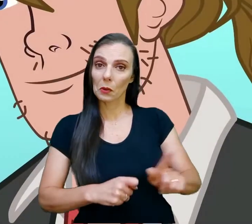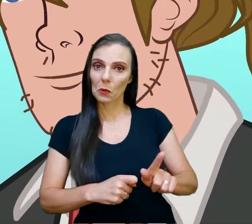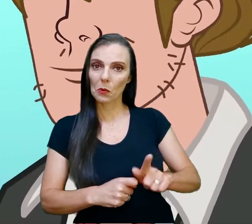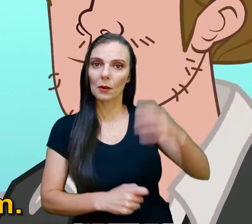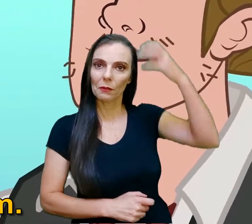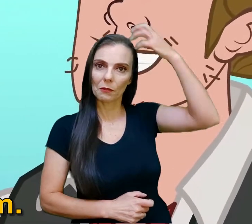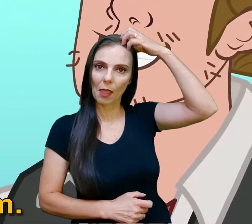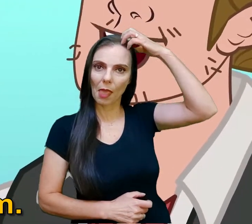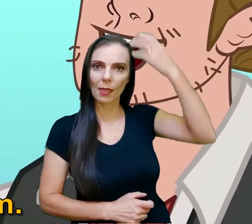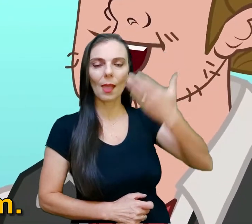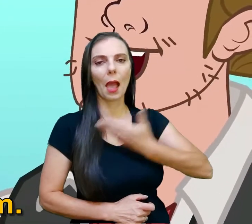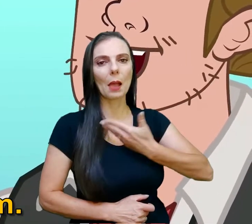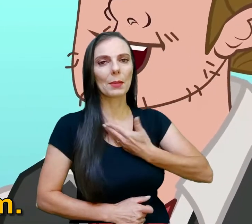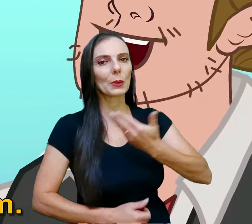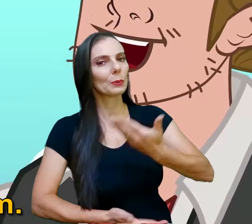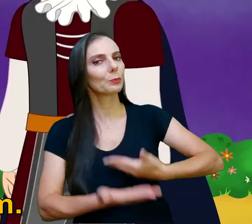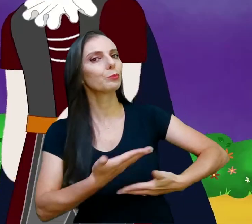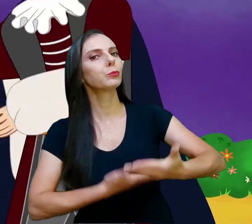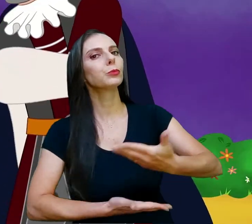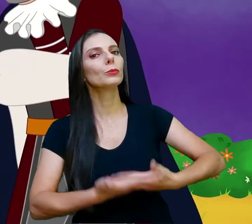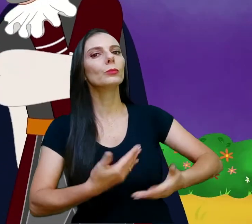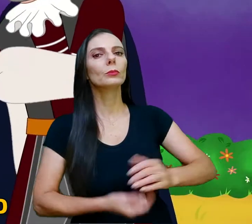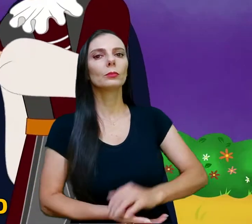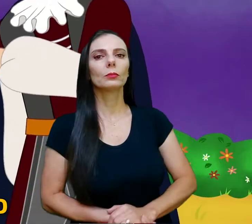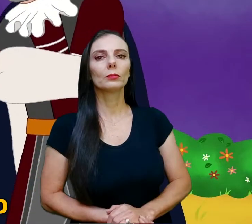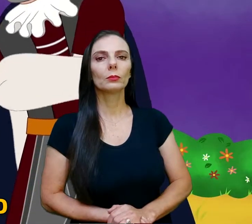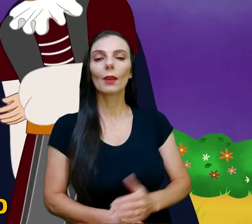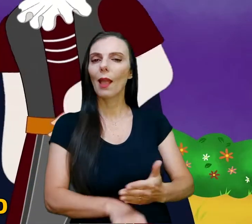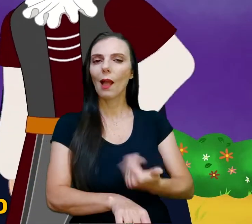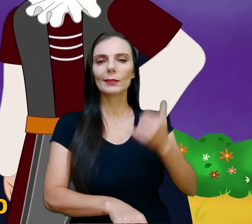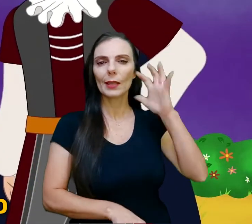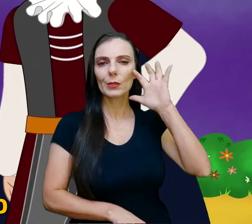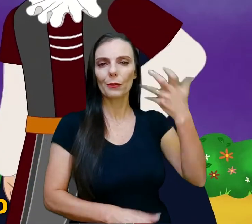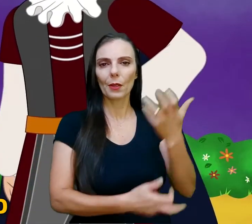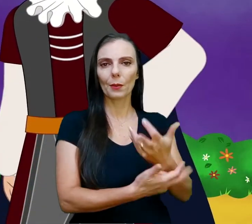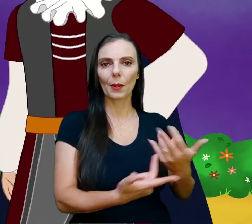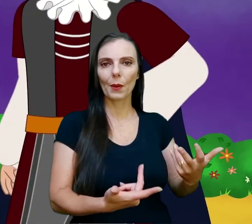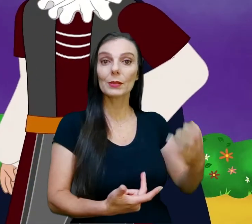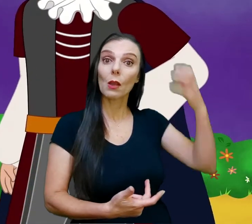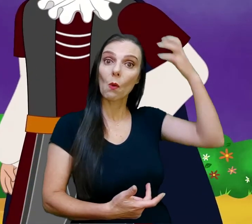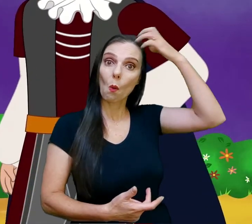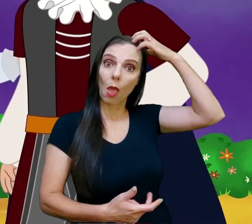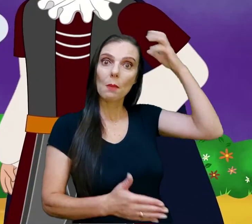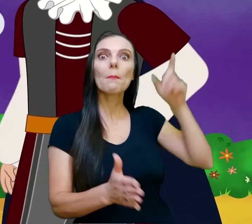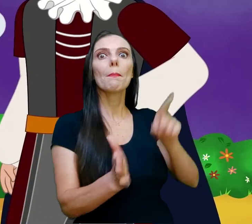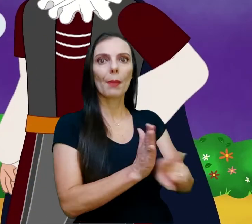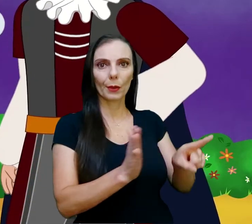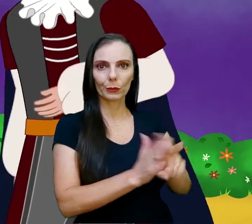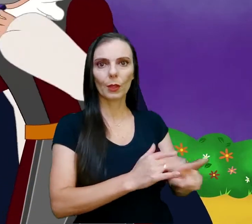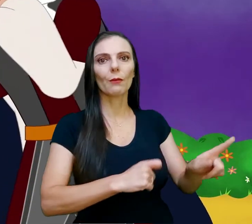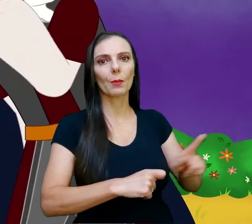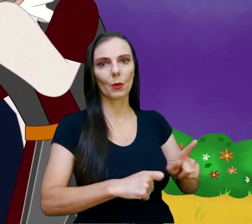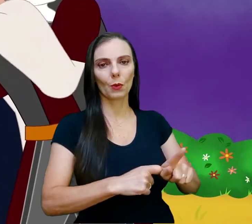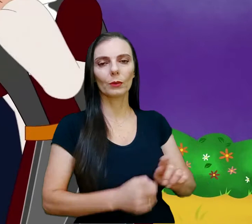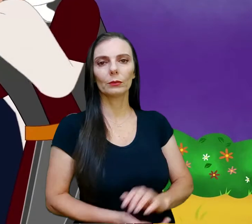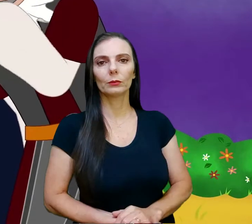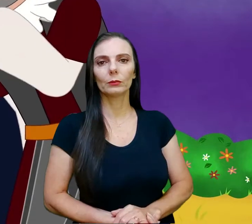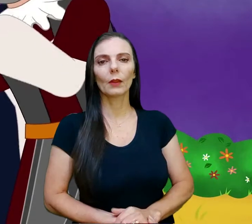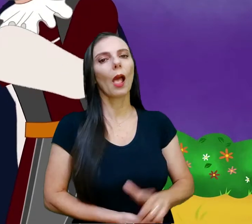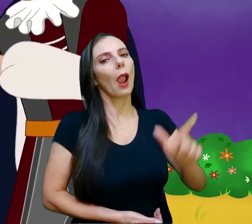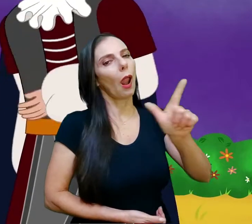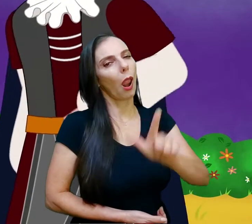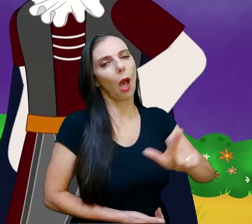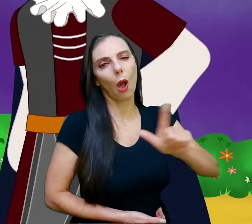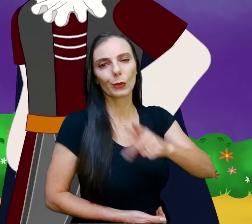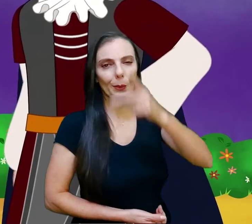Gulliver e o rei estavam se dando muito bem. Antes de tomar uma decisão, o rei sempre consultava Gulliver. Claro que